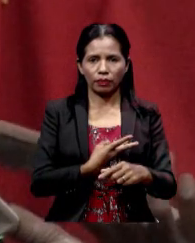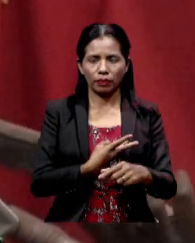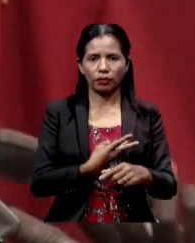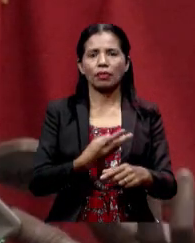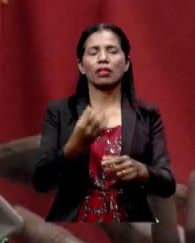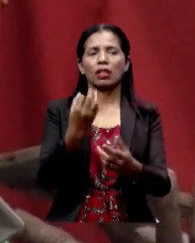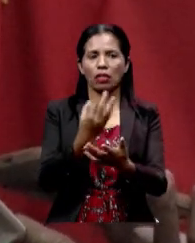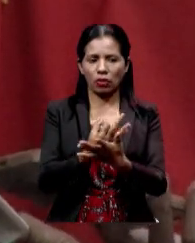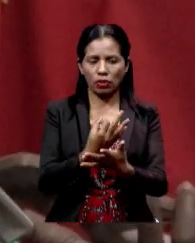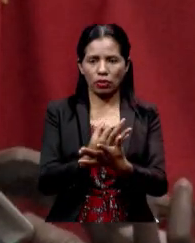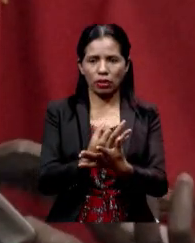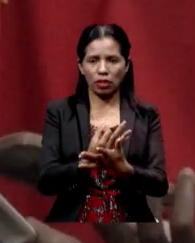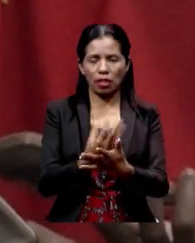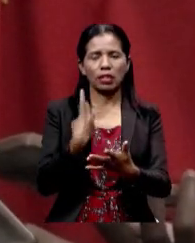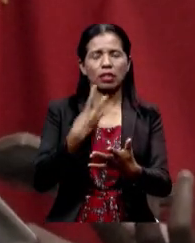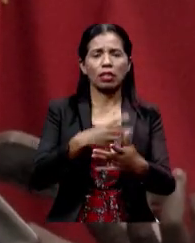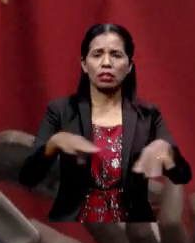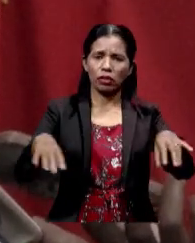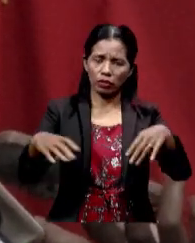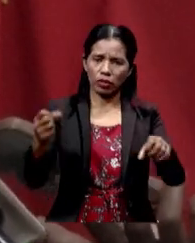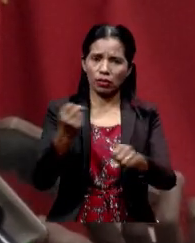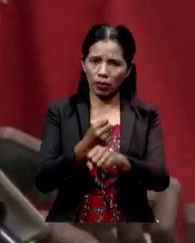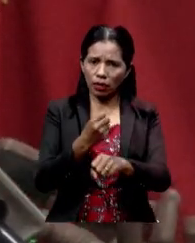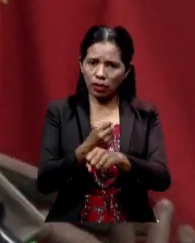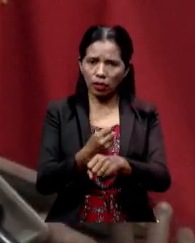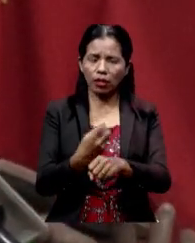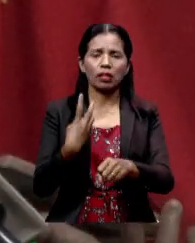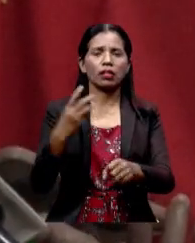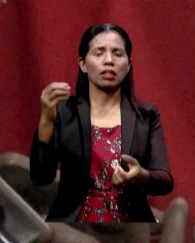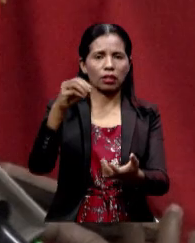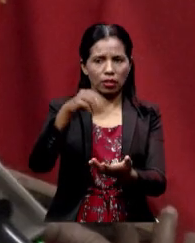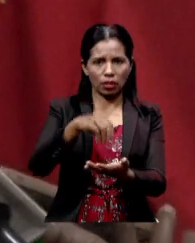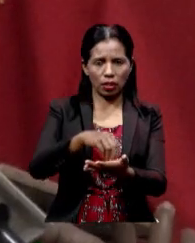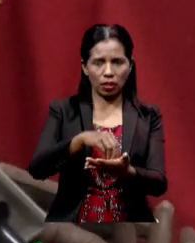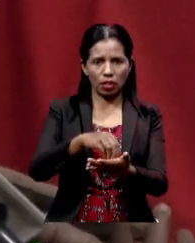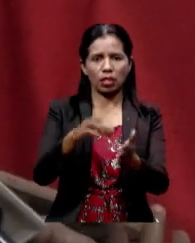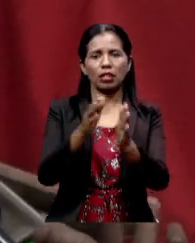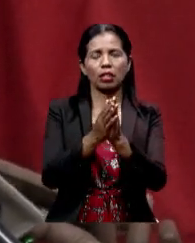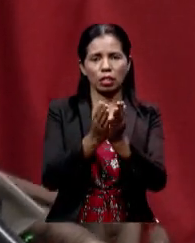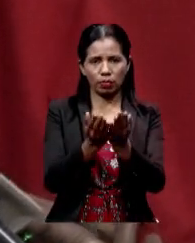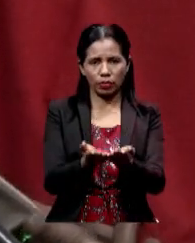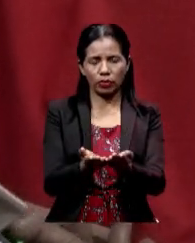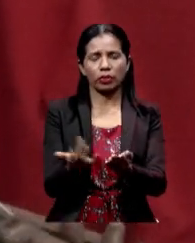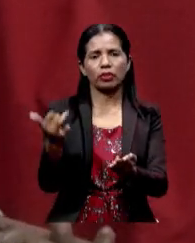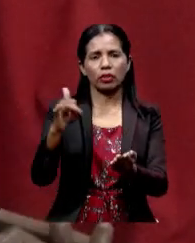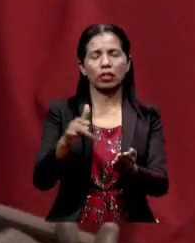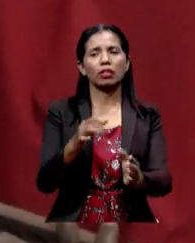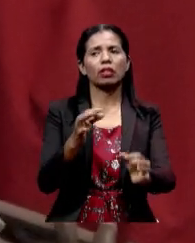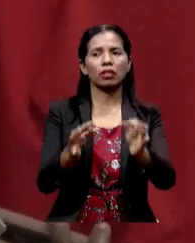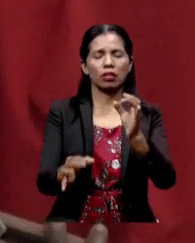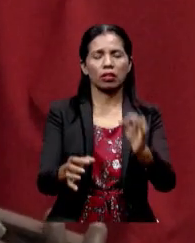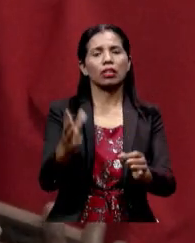funu, buat nebe itenia luta, buat sene makita tau ia livro sira mesmo que a